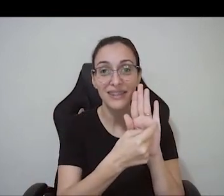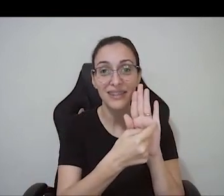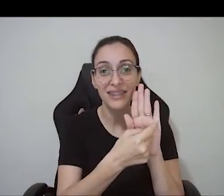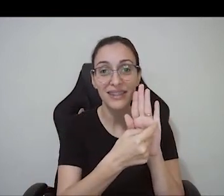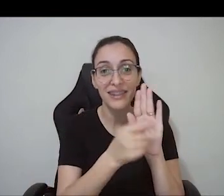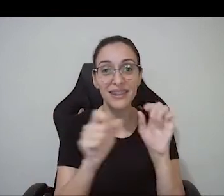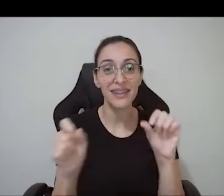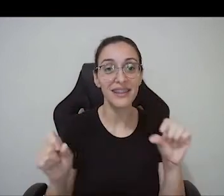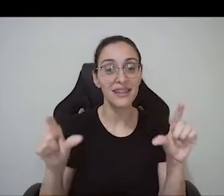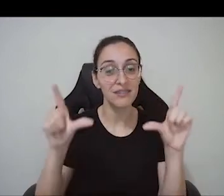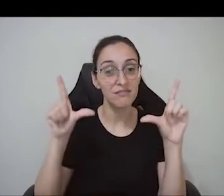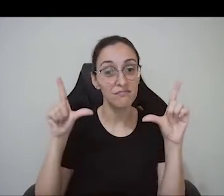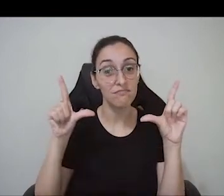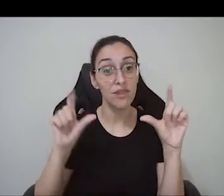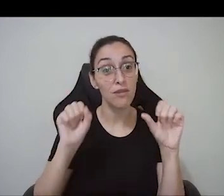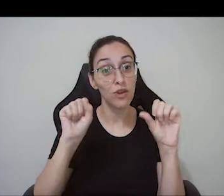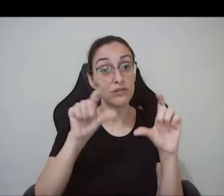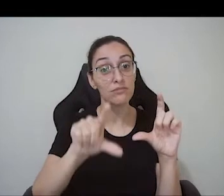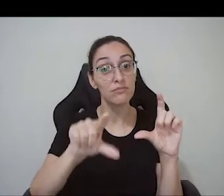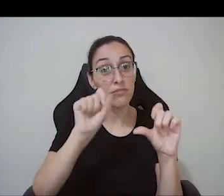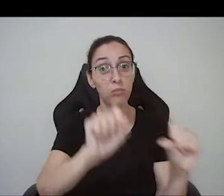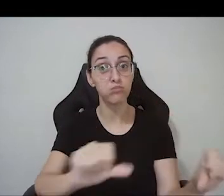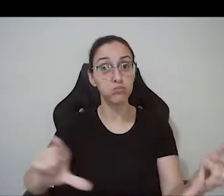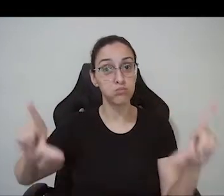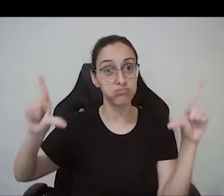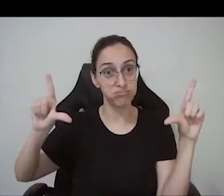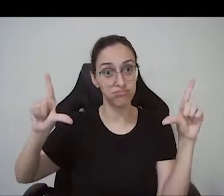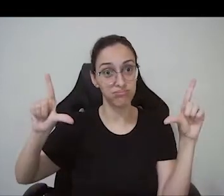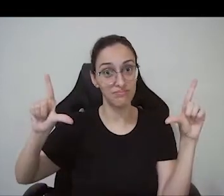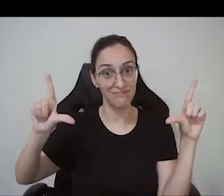slide. Vocês podem selecionar ali para maximizar a tela.